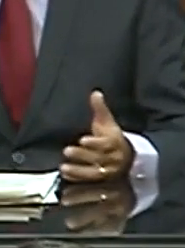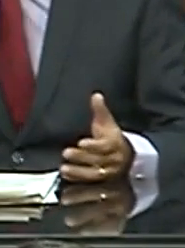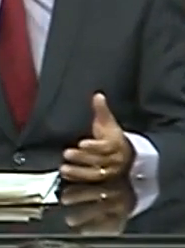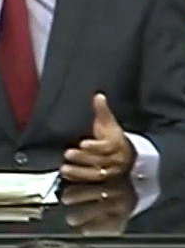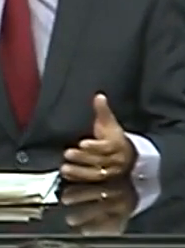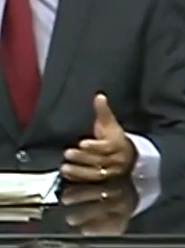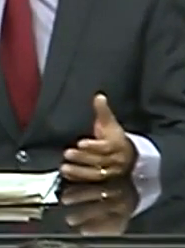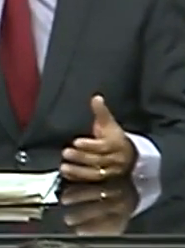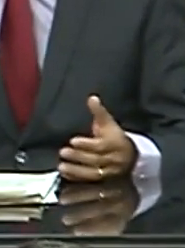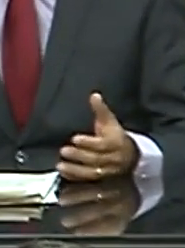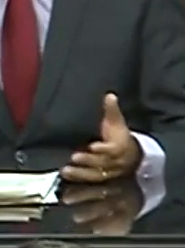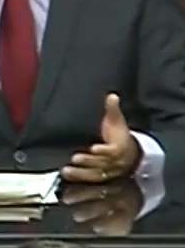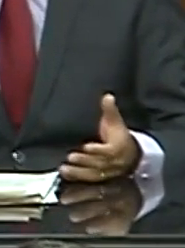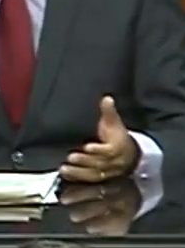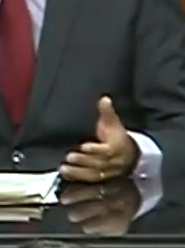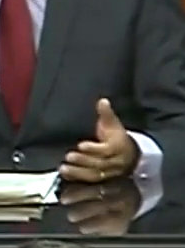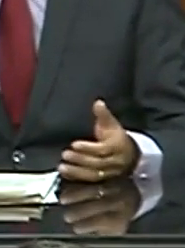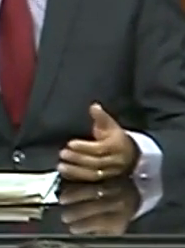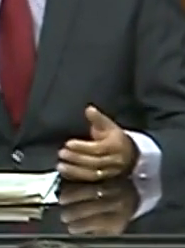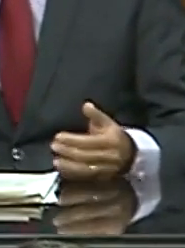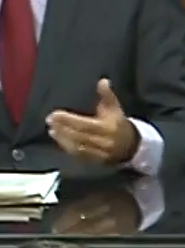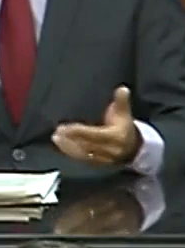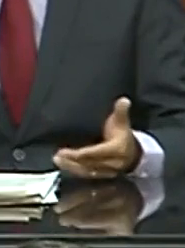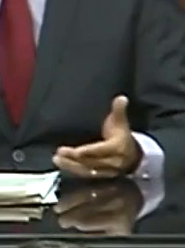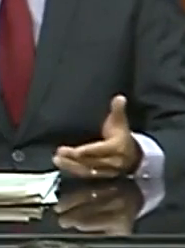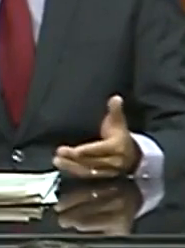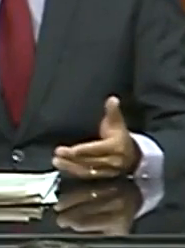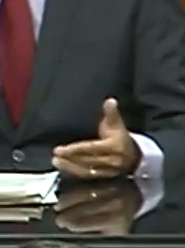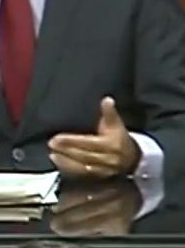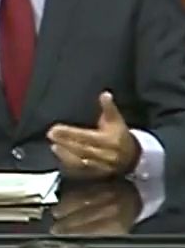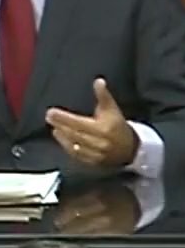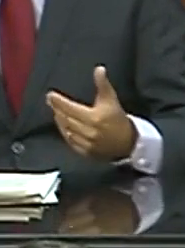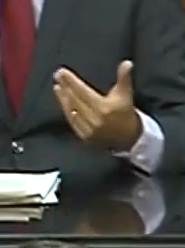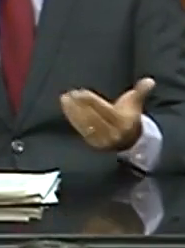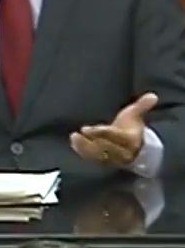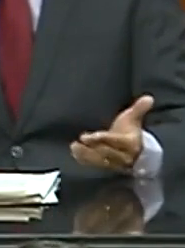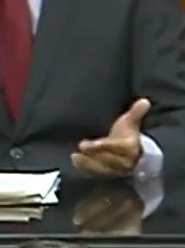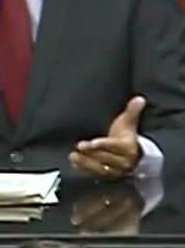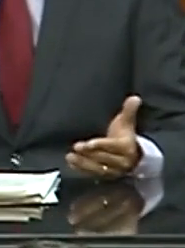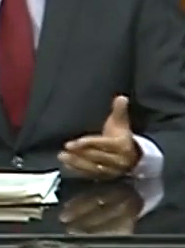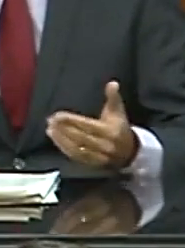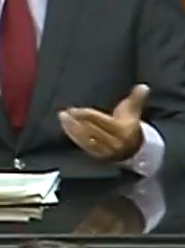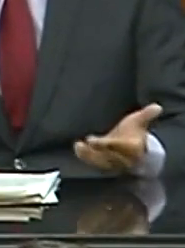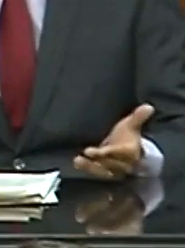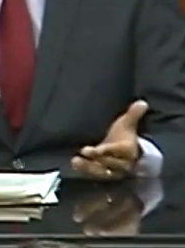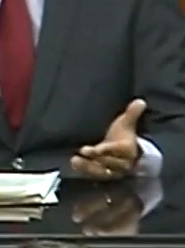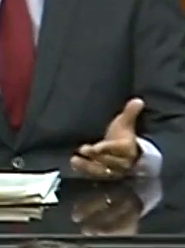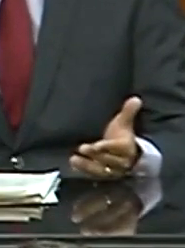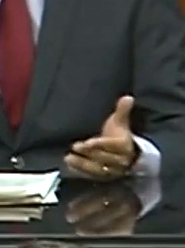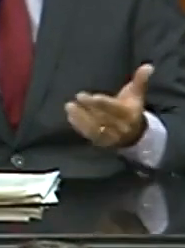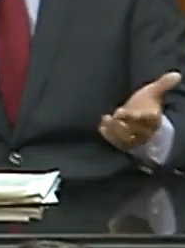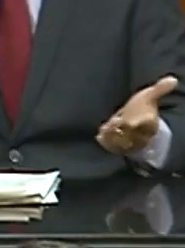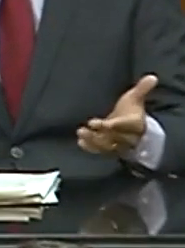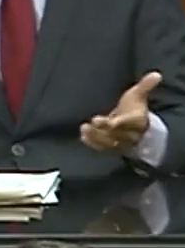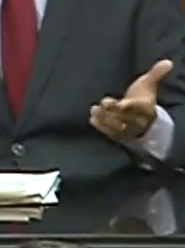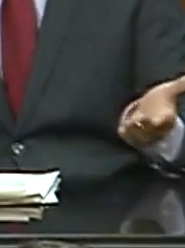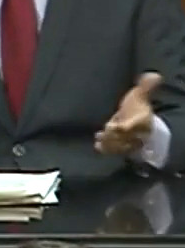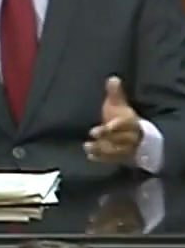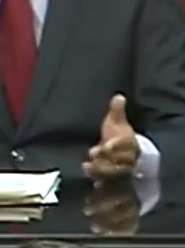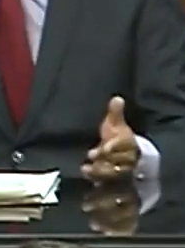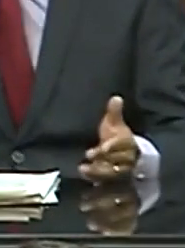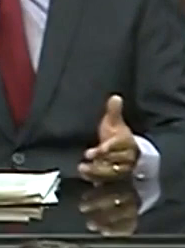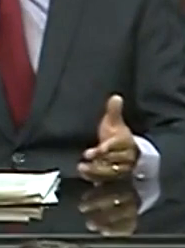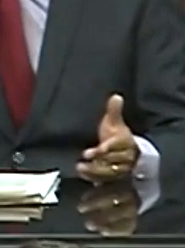diálogo com o parlamento, um diálogo sólido, que será necessário inclusive para que medidas, algumas delas